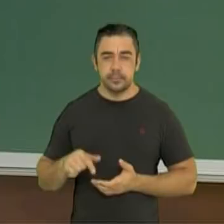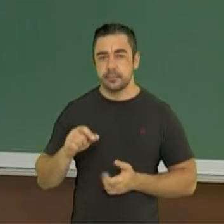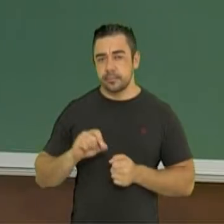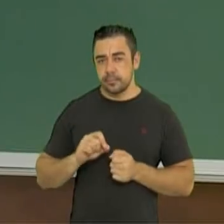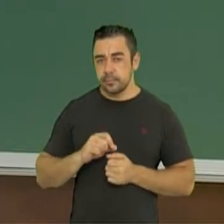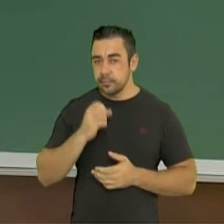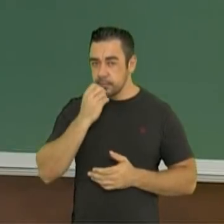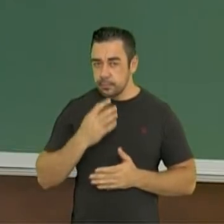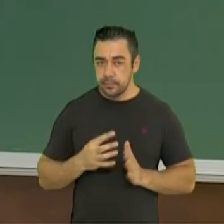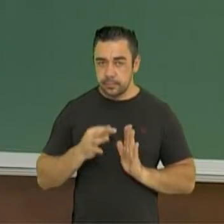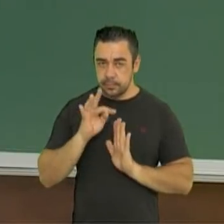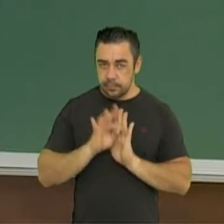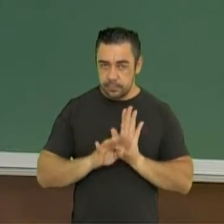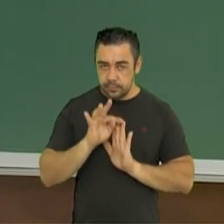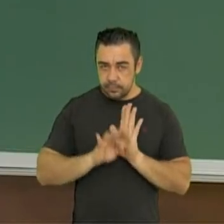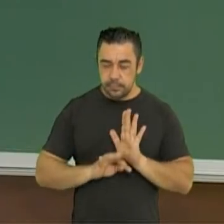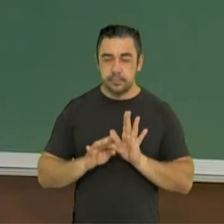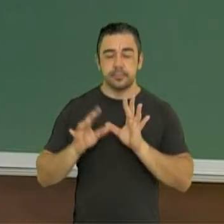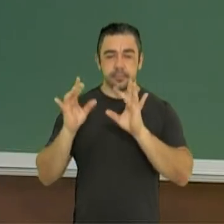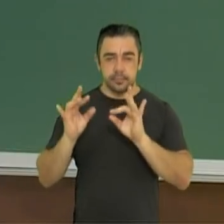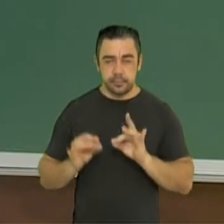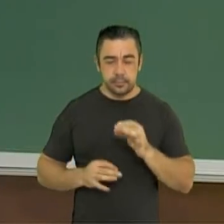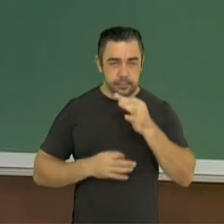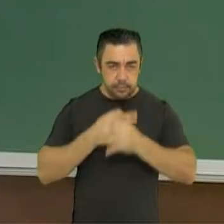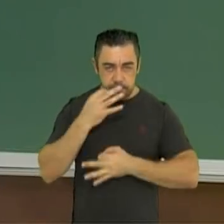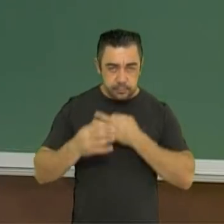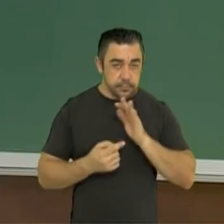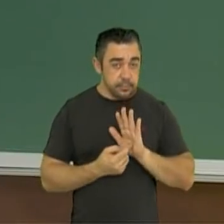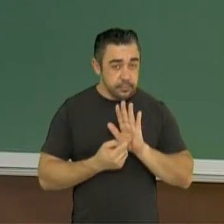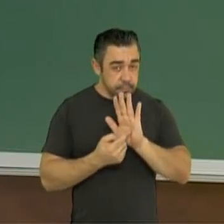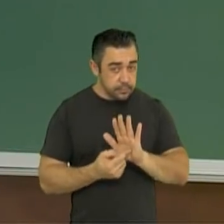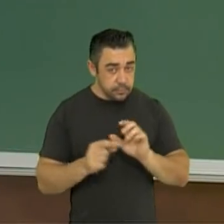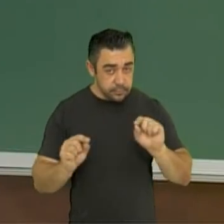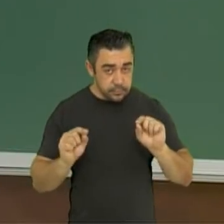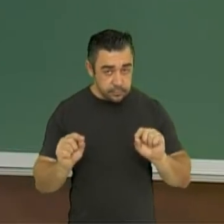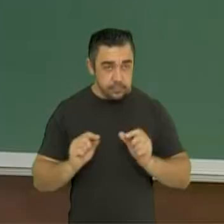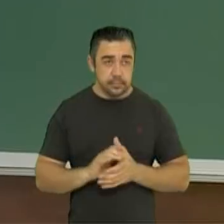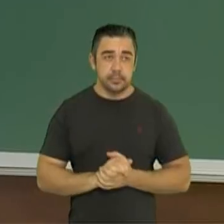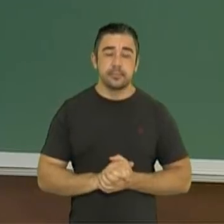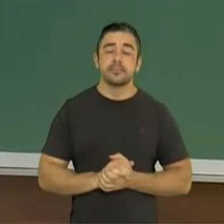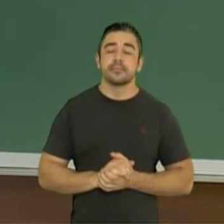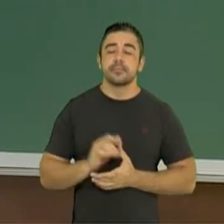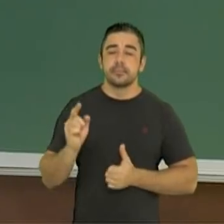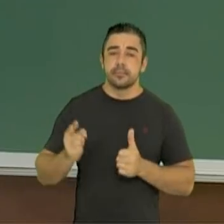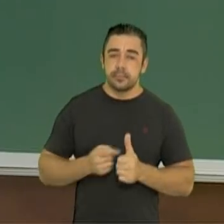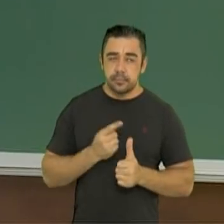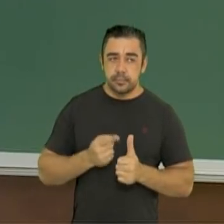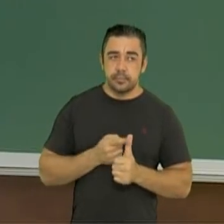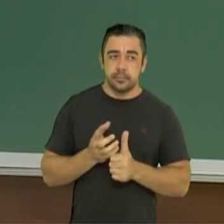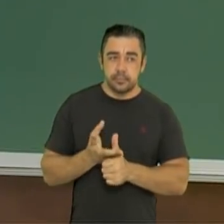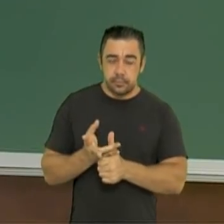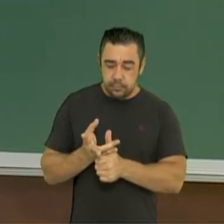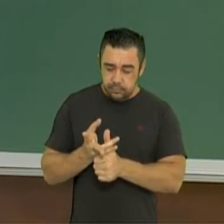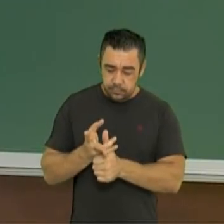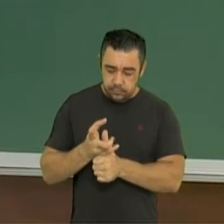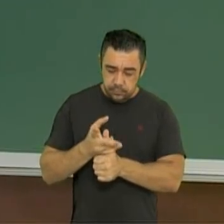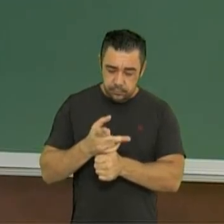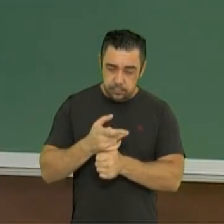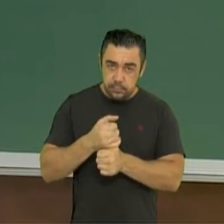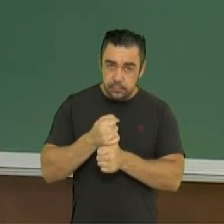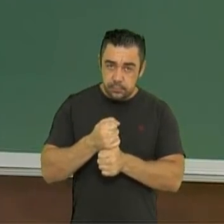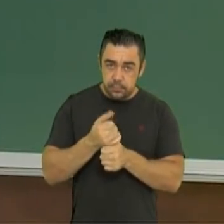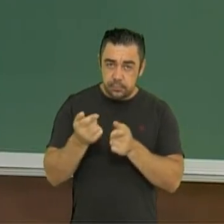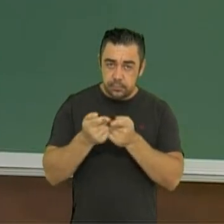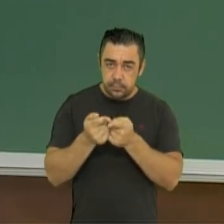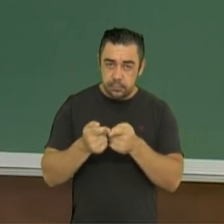bom texto, né, dissertativo argumentativo, apresenta o que então? Primeiramente, o domínio, né, da gramática, ou